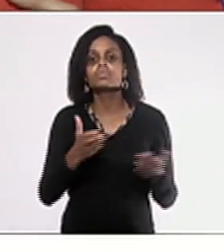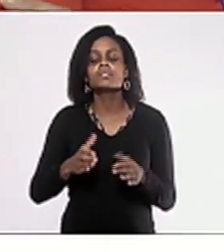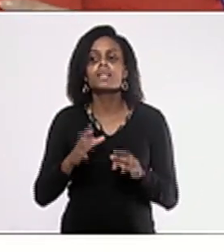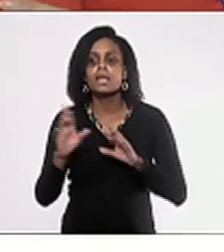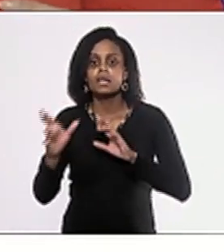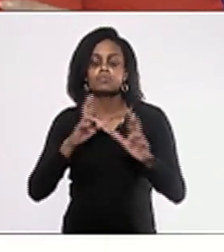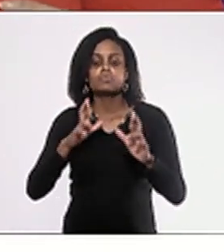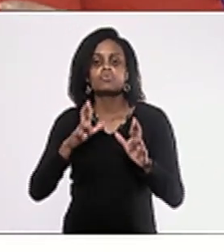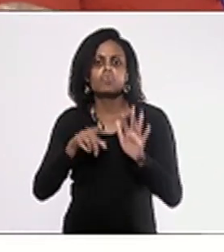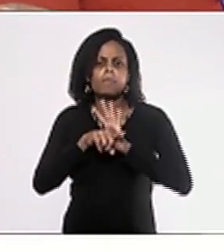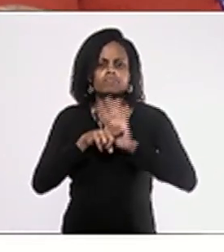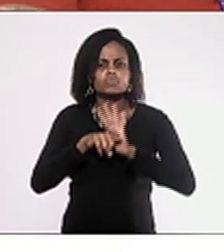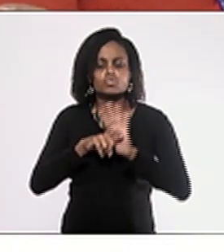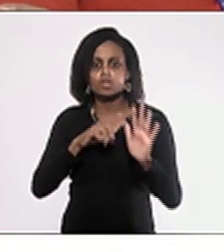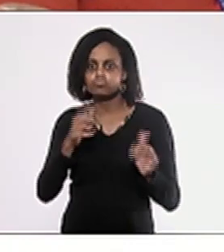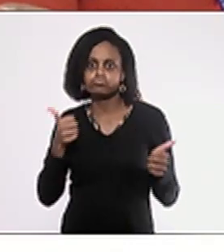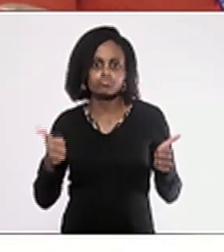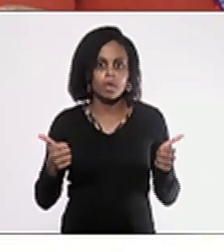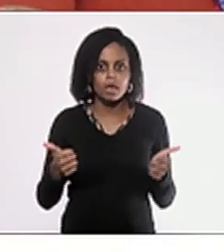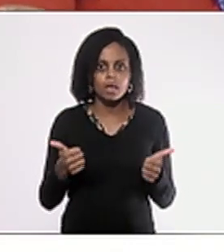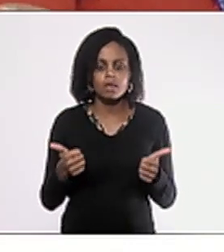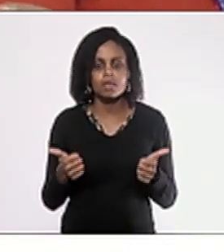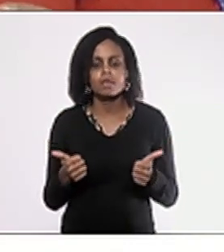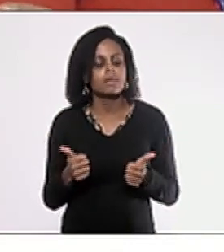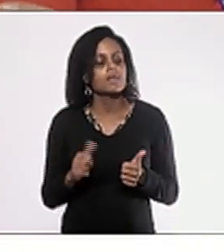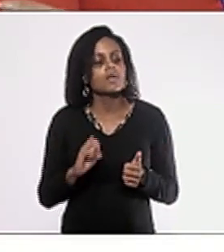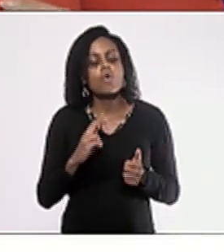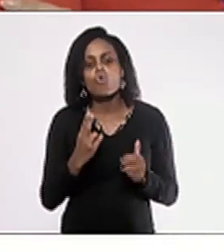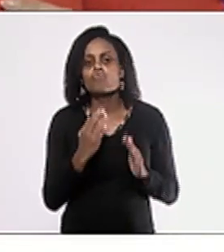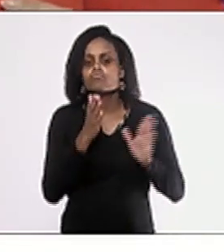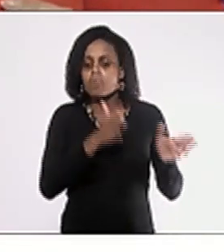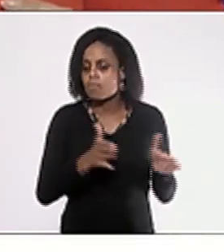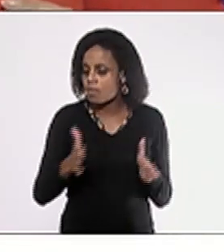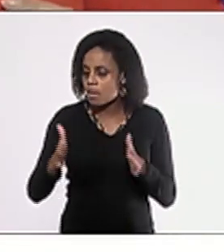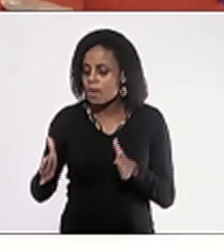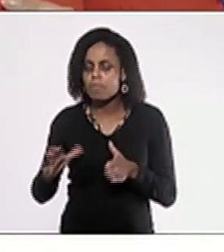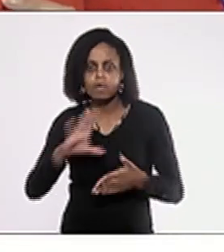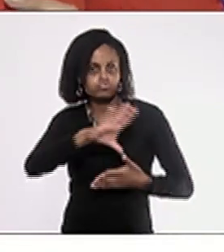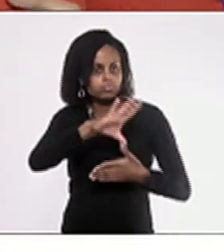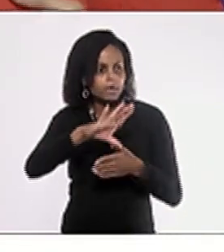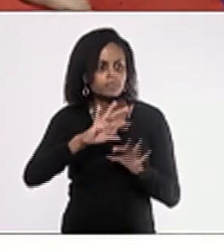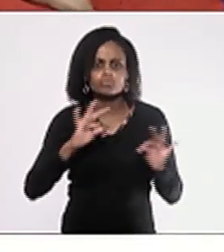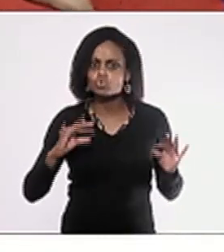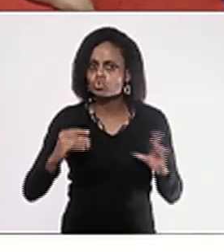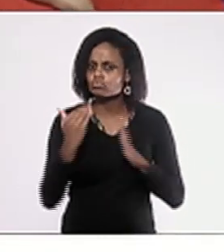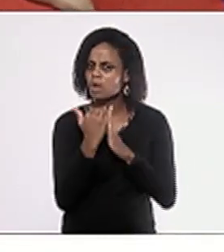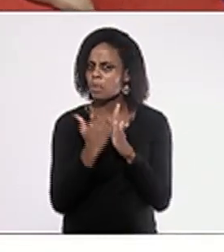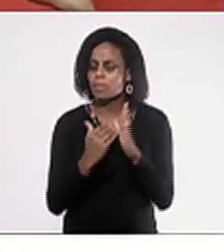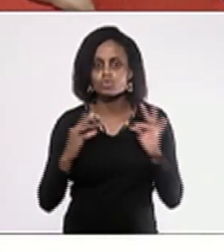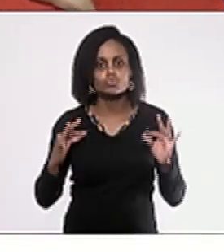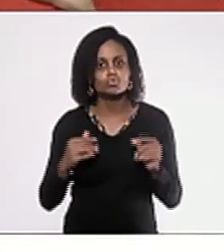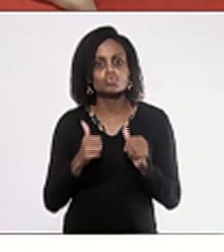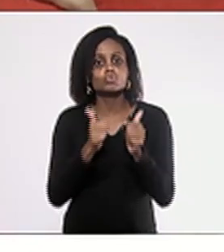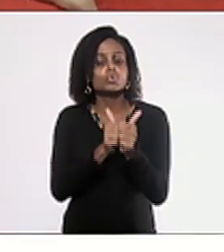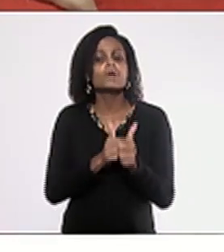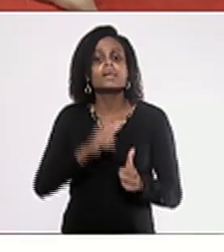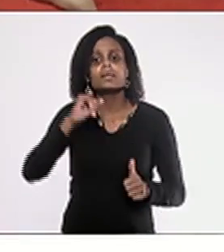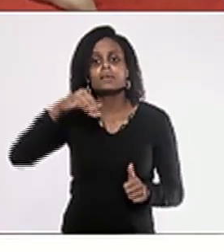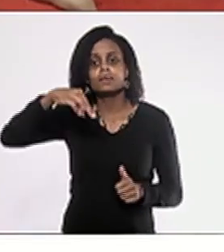de satisfação, ou seja, o processo ele é bem mapeado, bem transparente, em conformidade com o que exige o